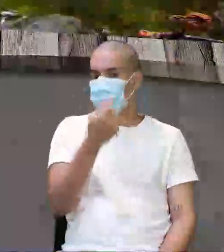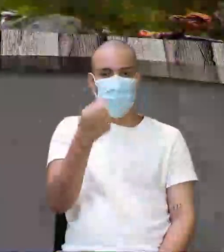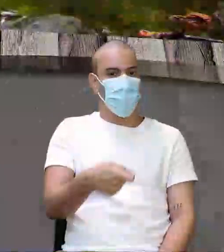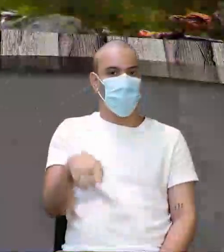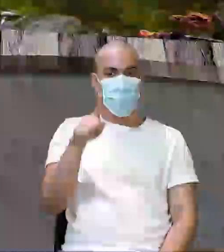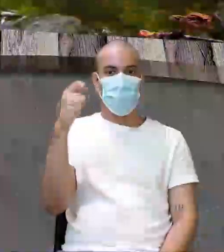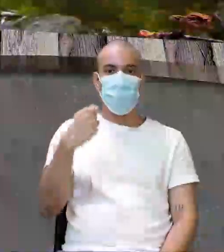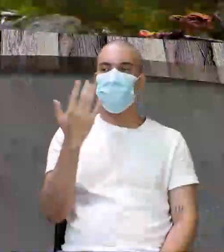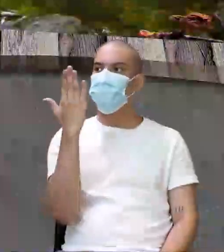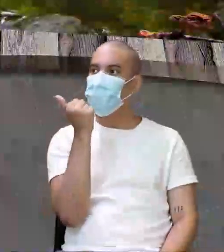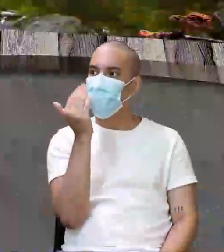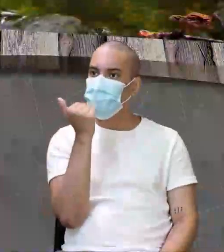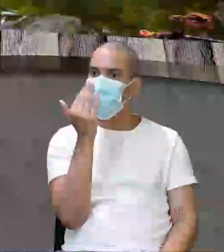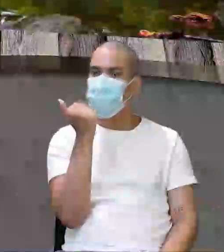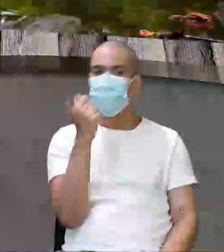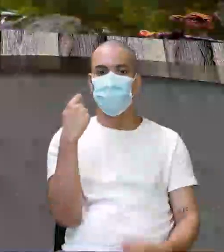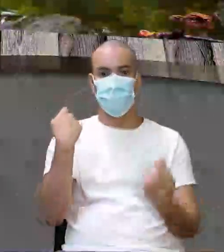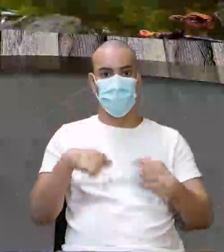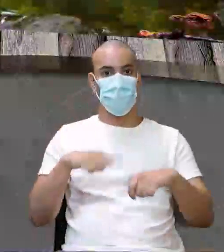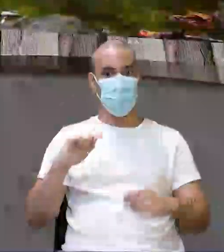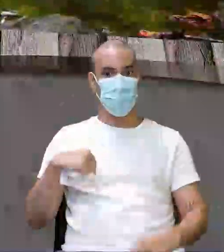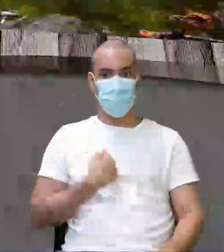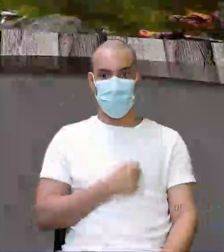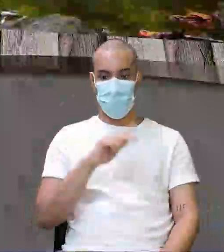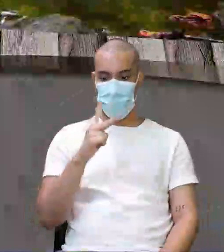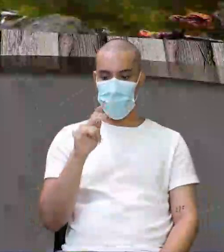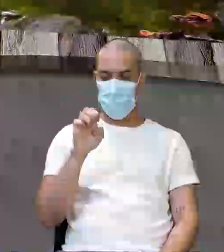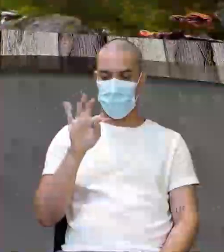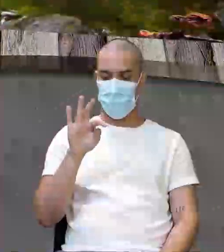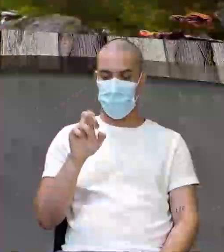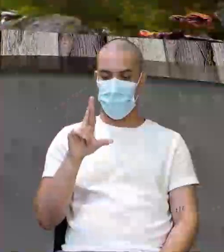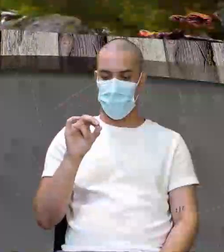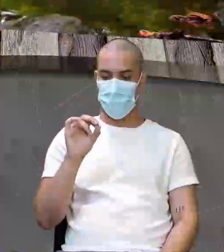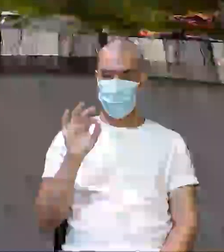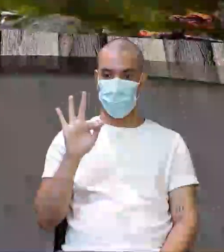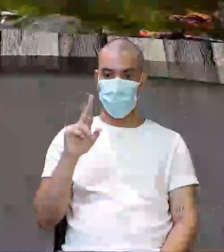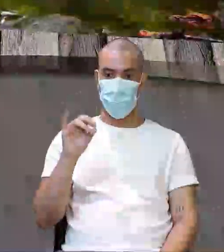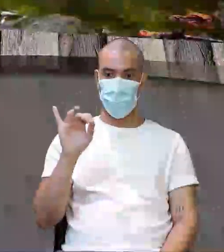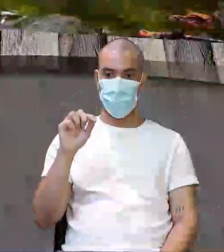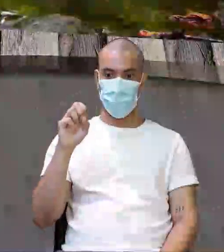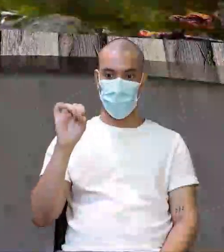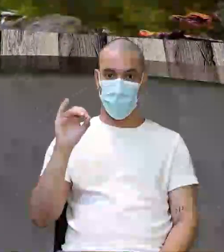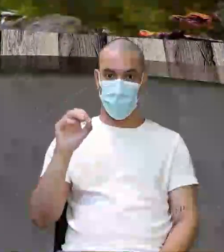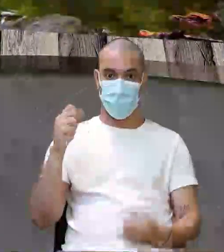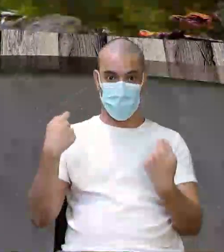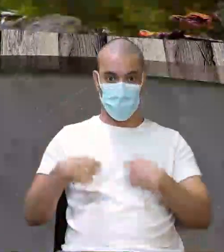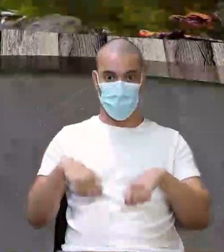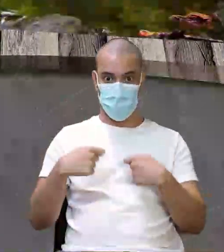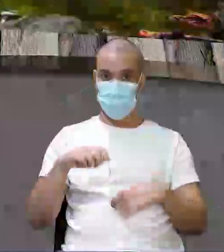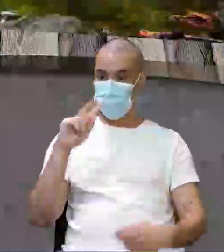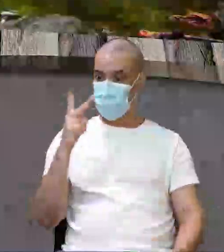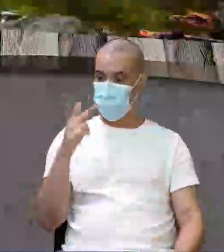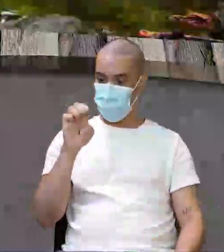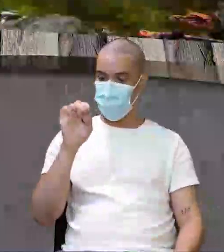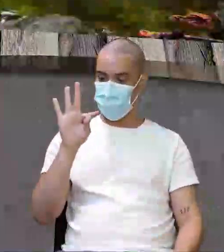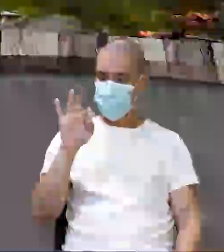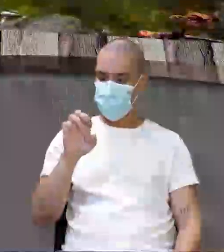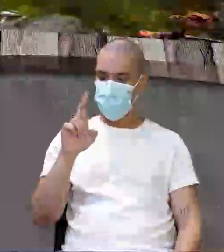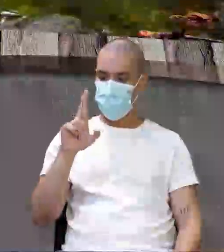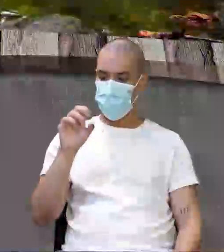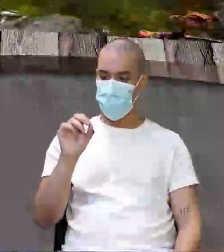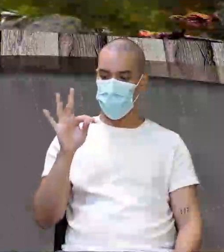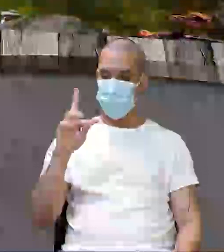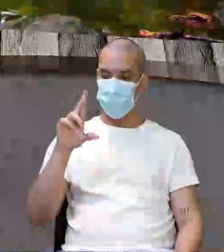até porque ele precisa se alimentar, nós somos seres heterotróficos. Então, só o fato de eu necessitar de um indivíduo para me alimentar,